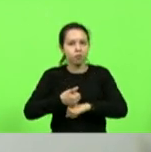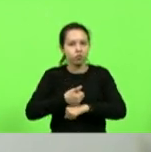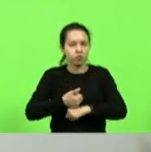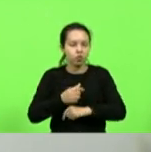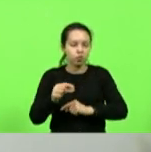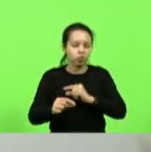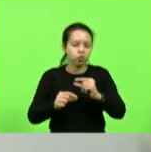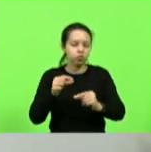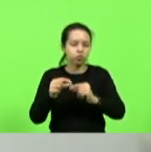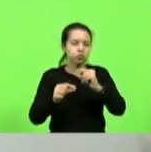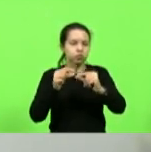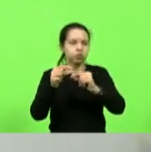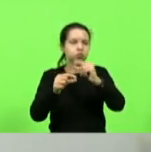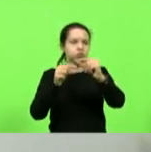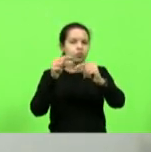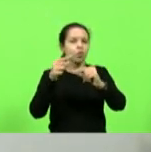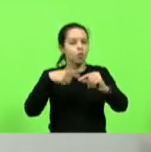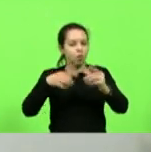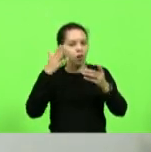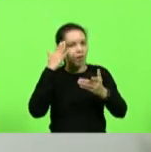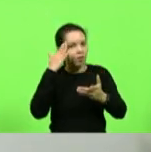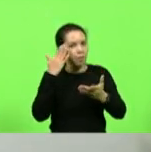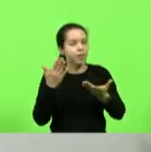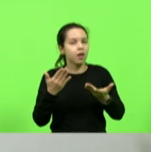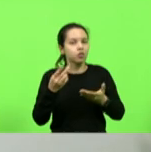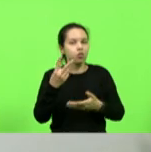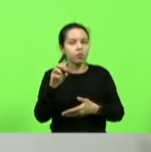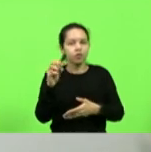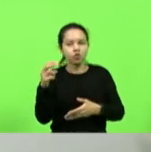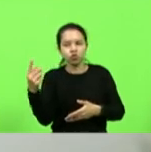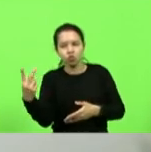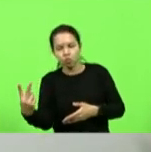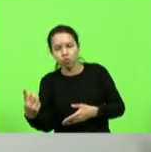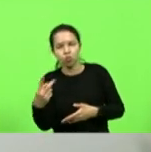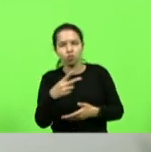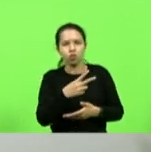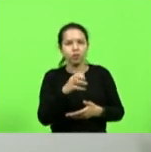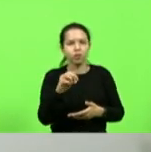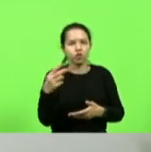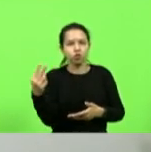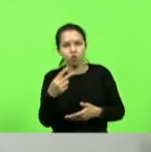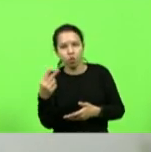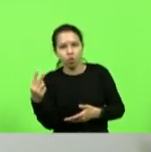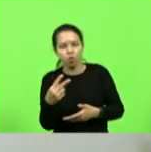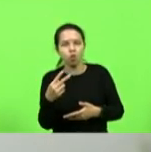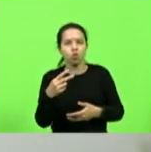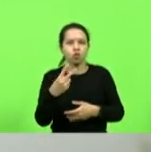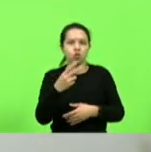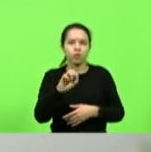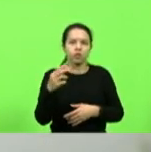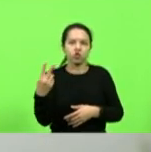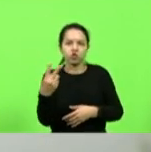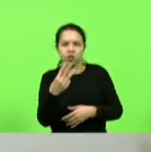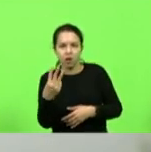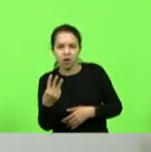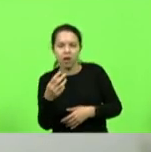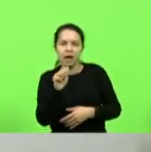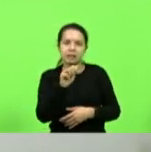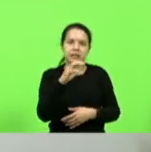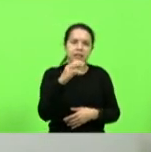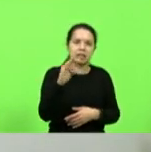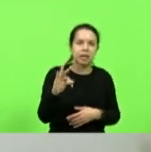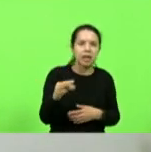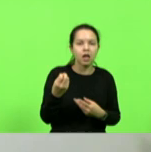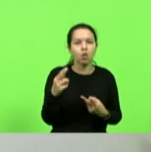gradativamente, nós queremos saber, para 2021, para 2022, para 2023, se serão ACT, se serão efetivos,